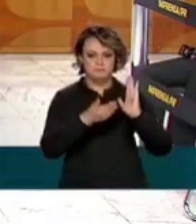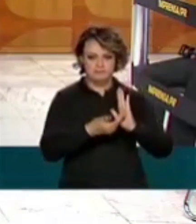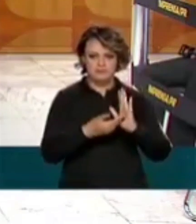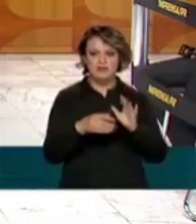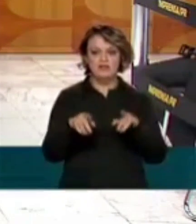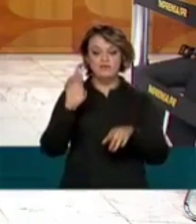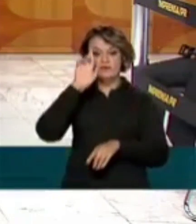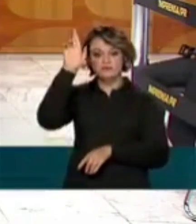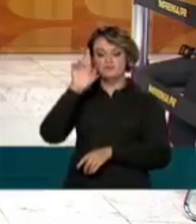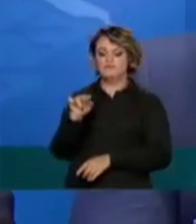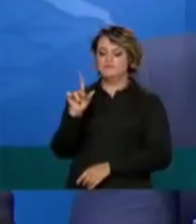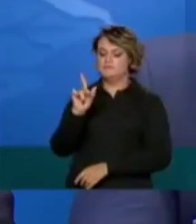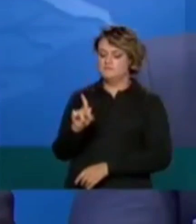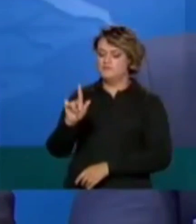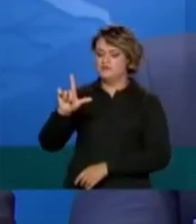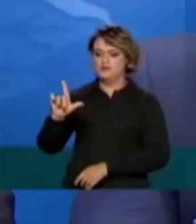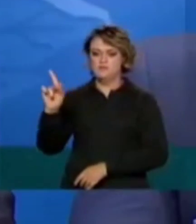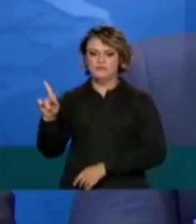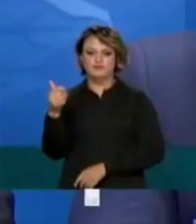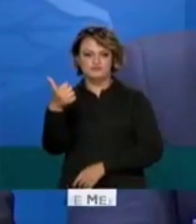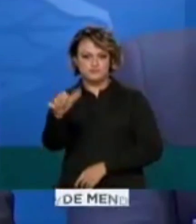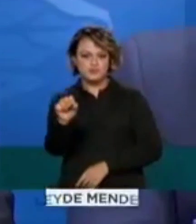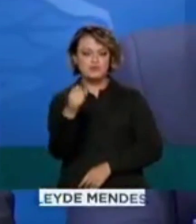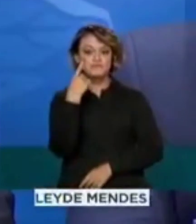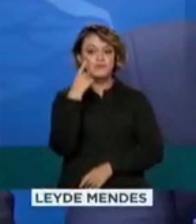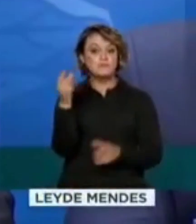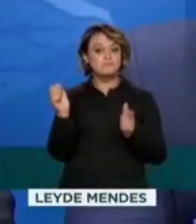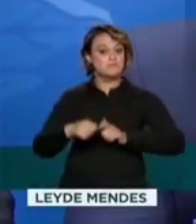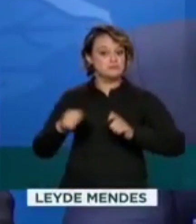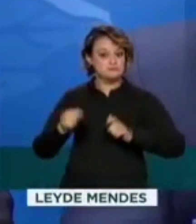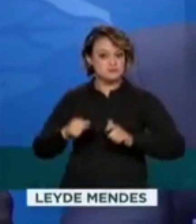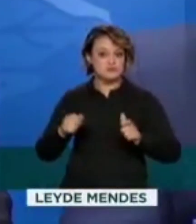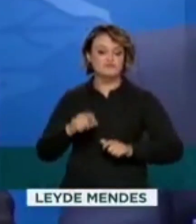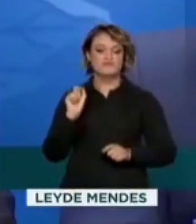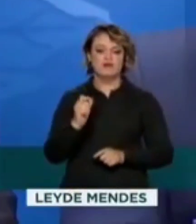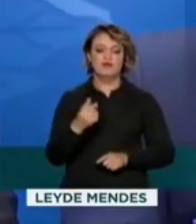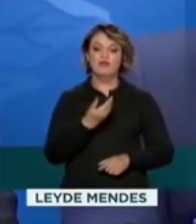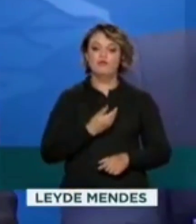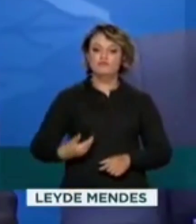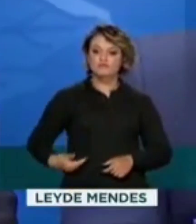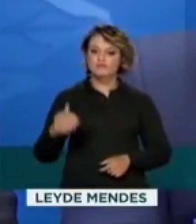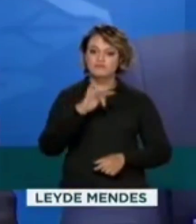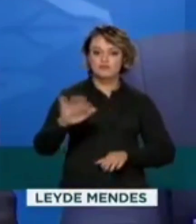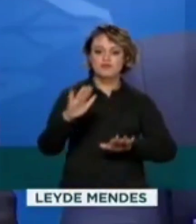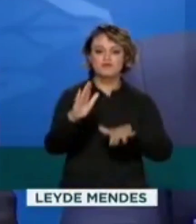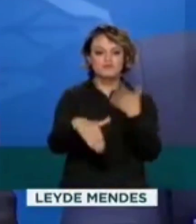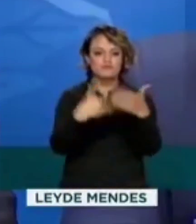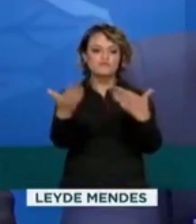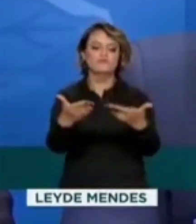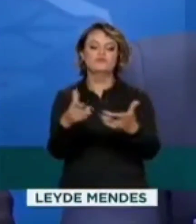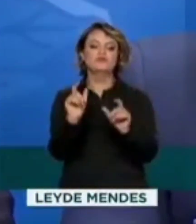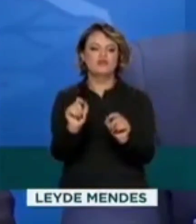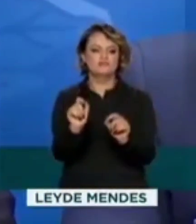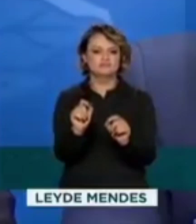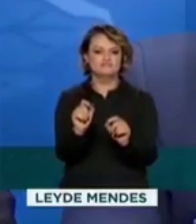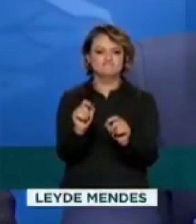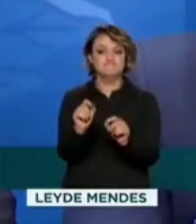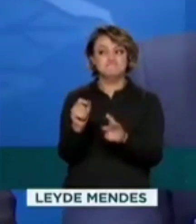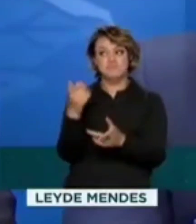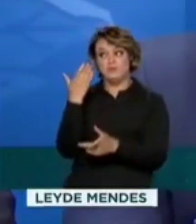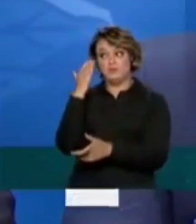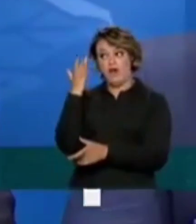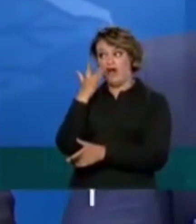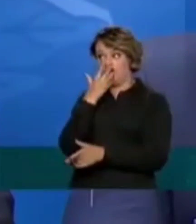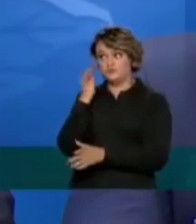PLP 18 no Senado, as possibilidades do governo federal avançar na sua contribuição, eu entendo assim, ministro